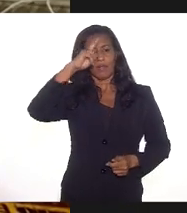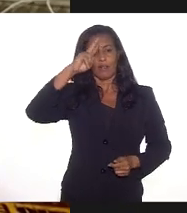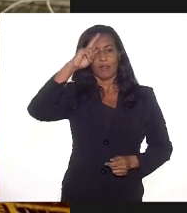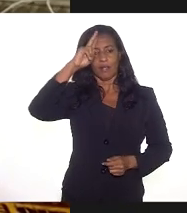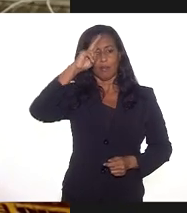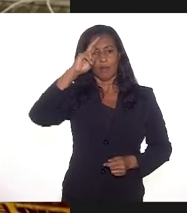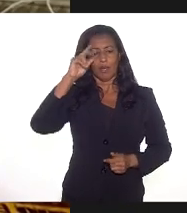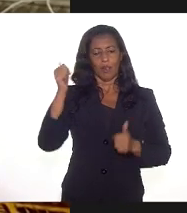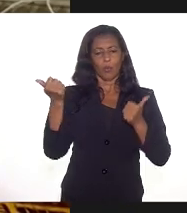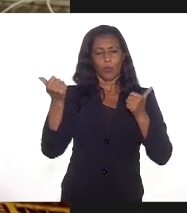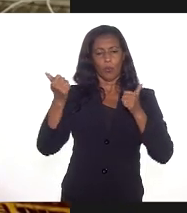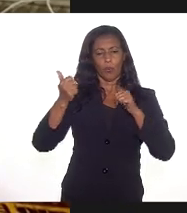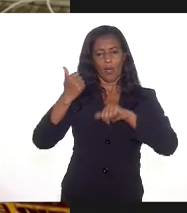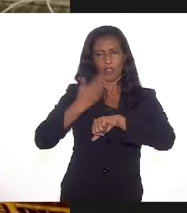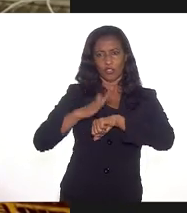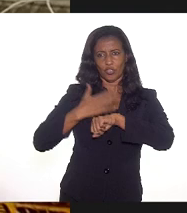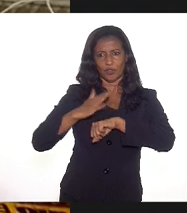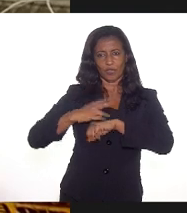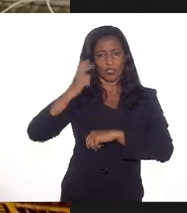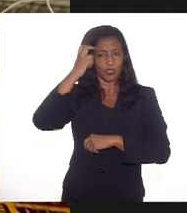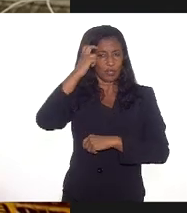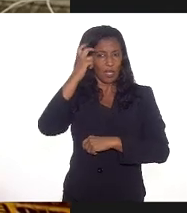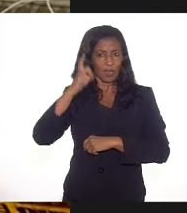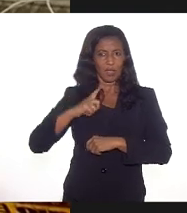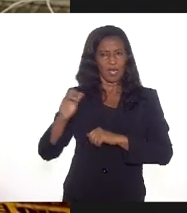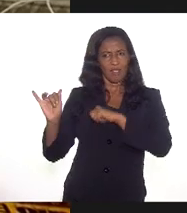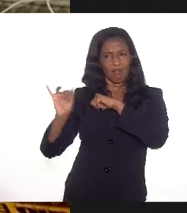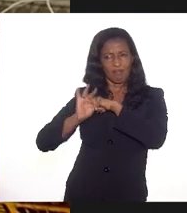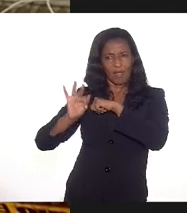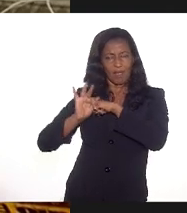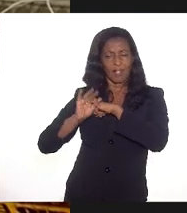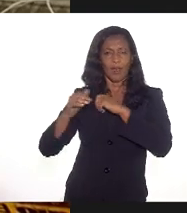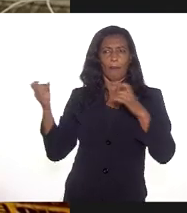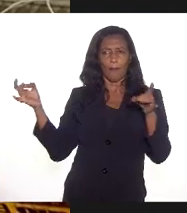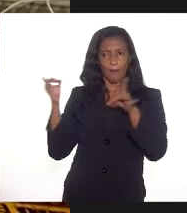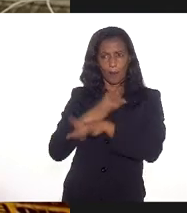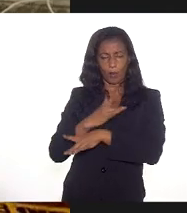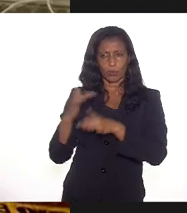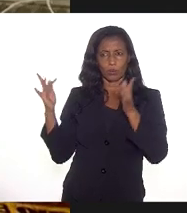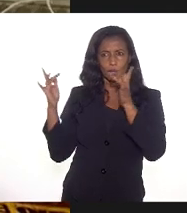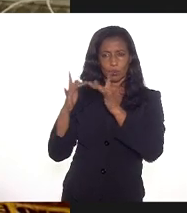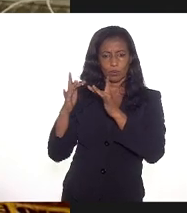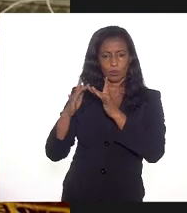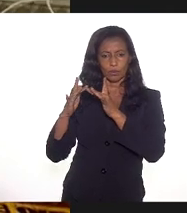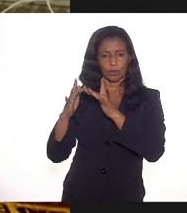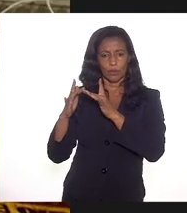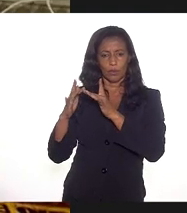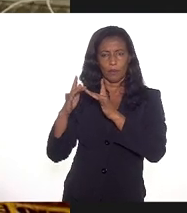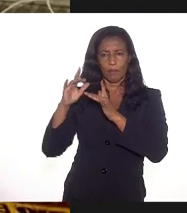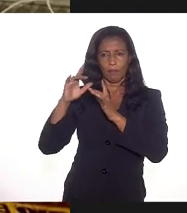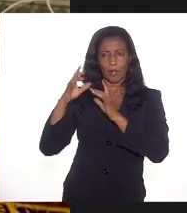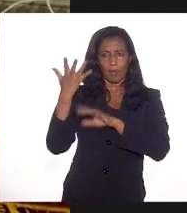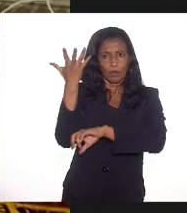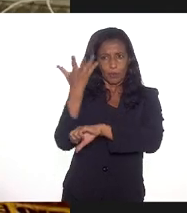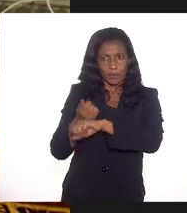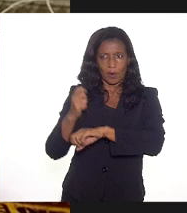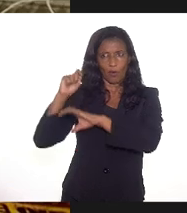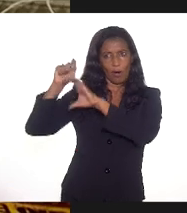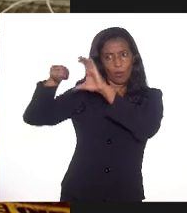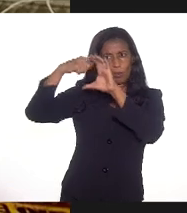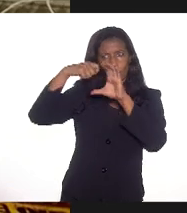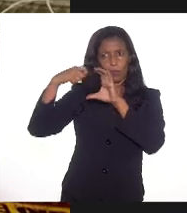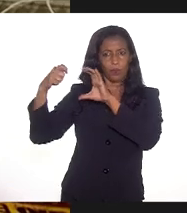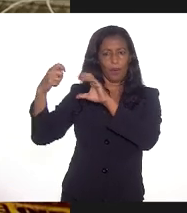atividade de inteligência possui técnicas e equipamentos próprios para captura de imagens,